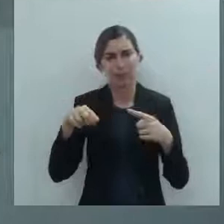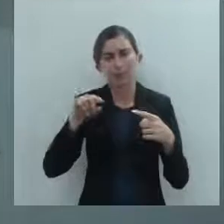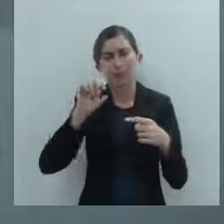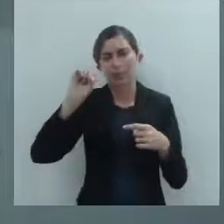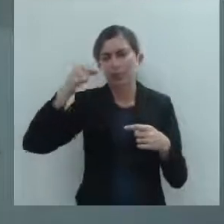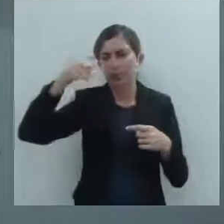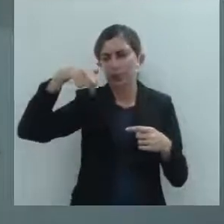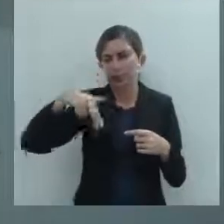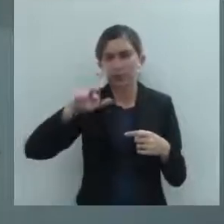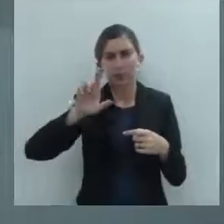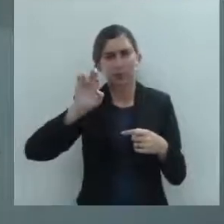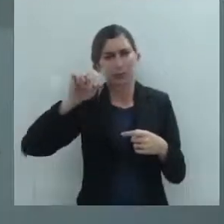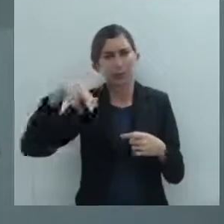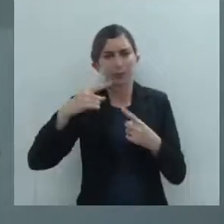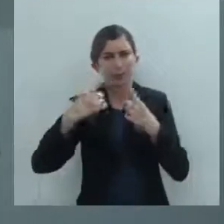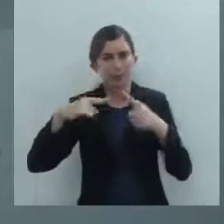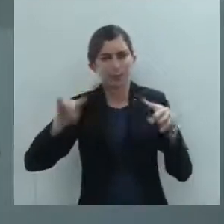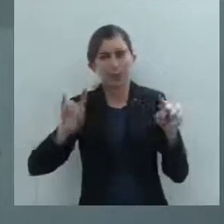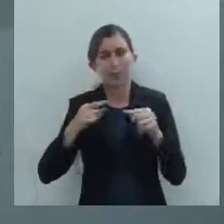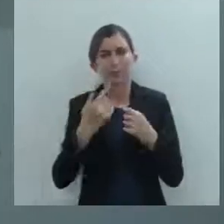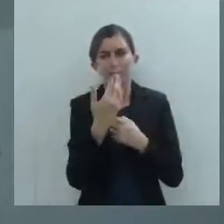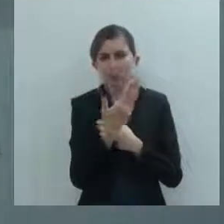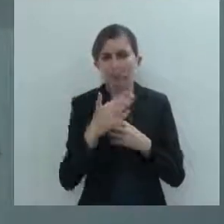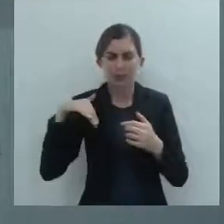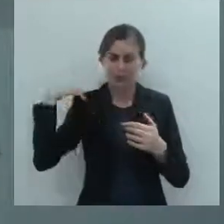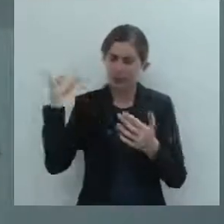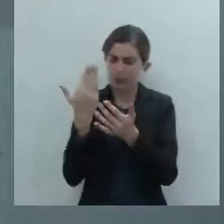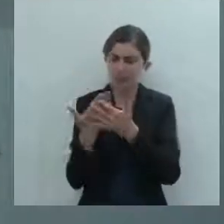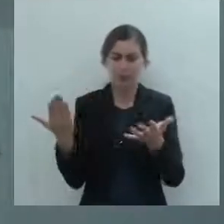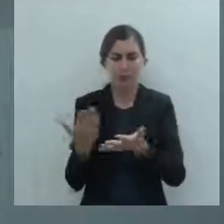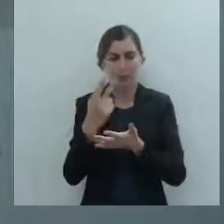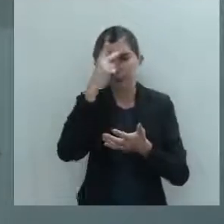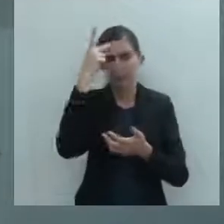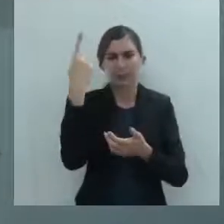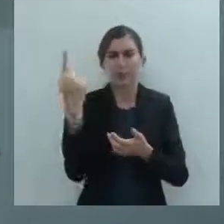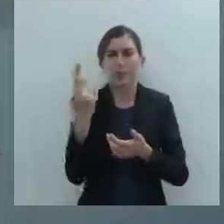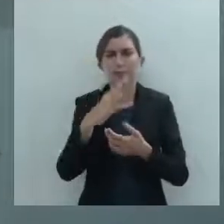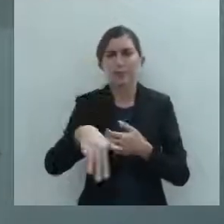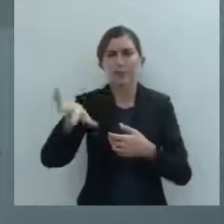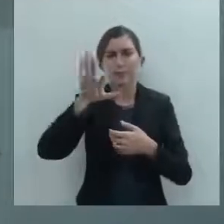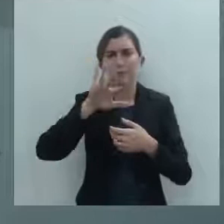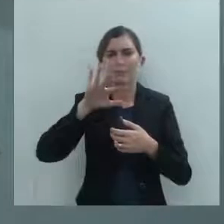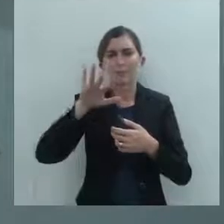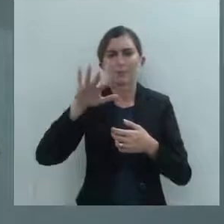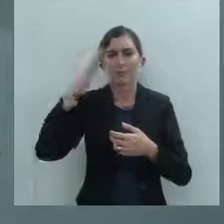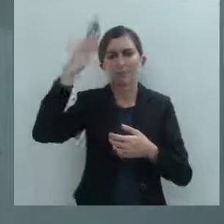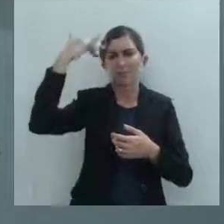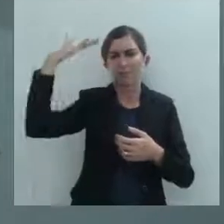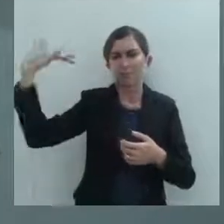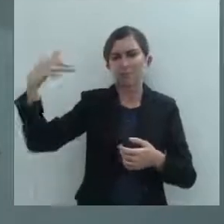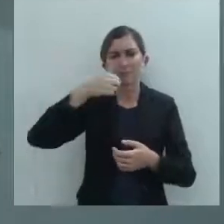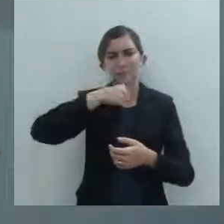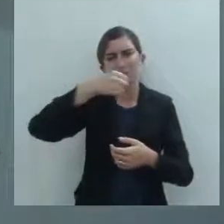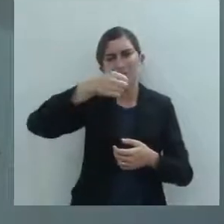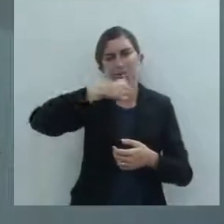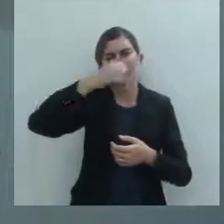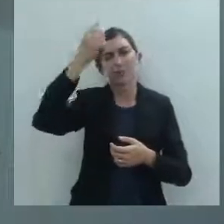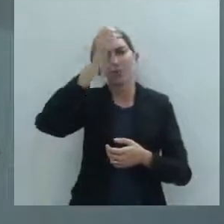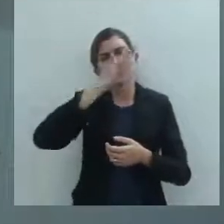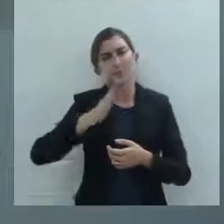Remo Olha aí Roberto Carlos que ainda hoje é considerado o rei da música brasileira